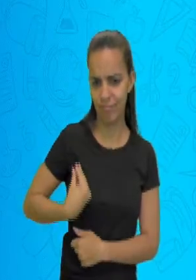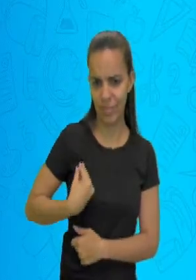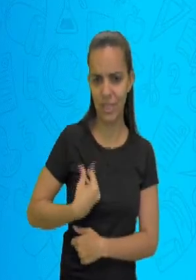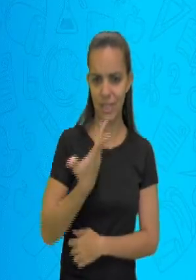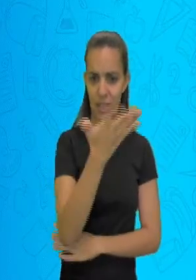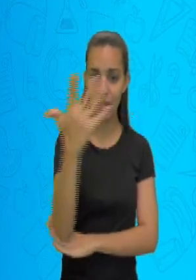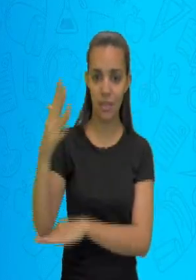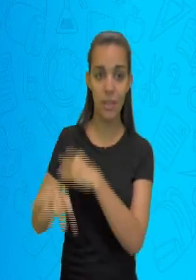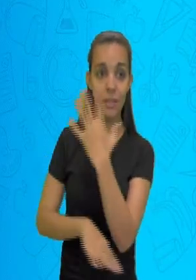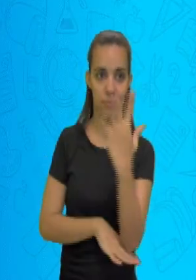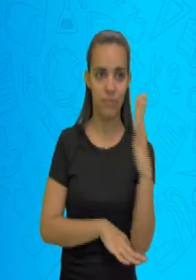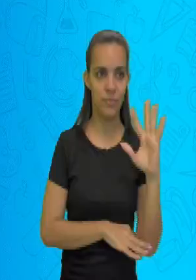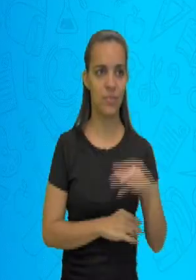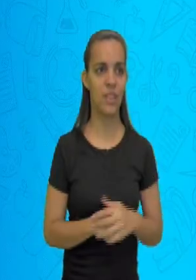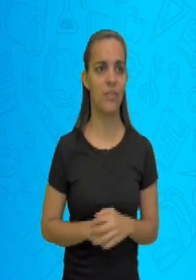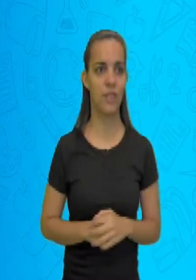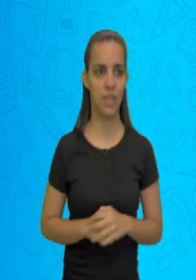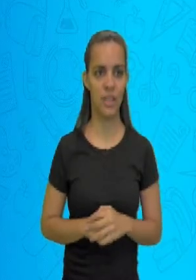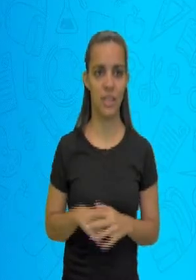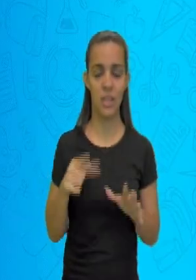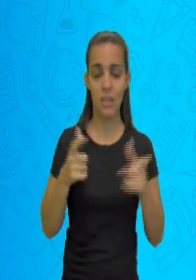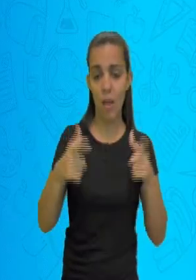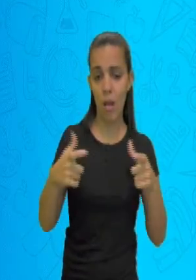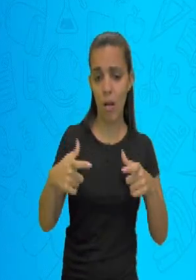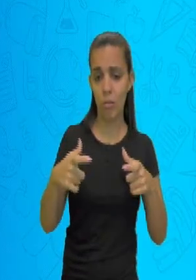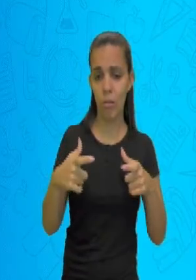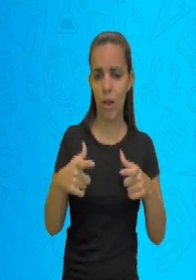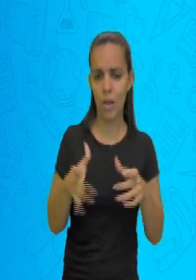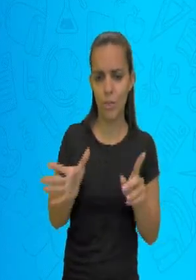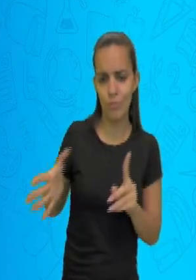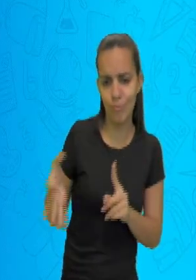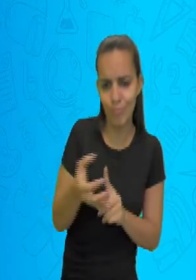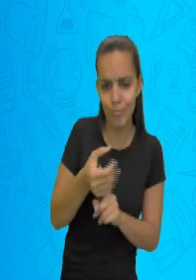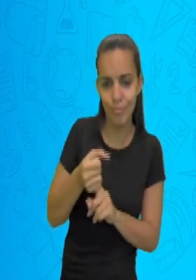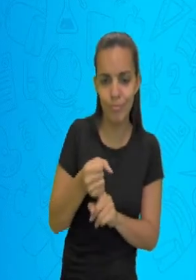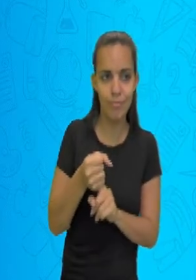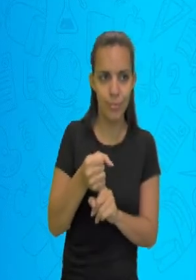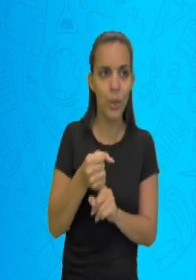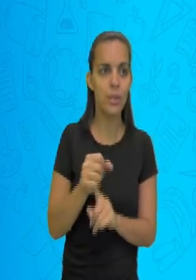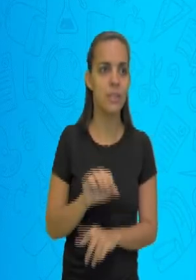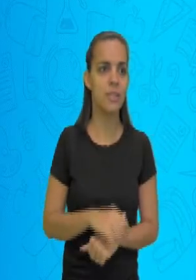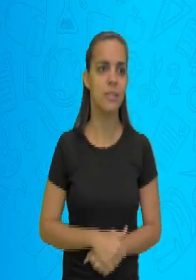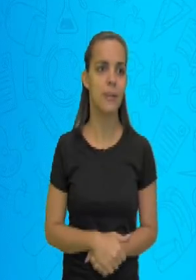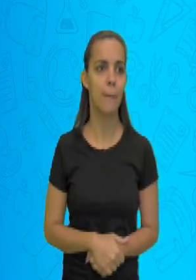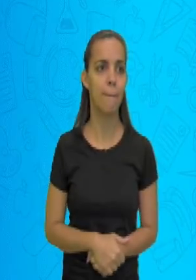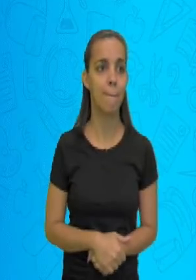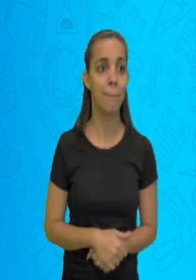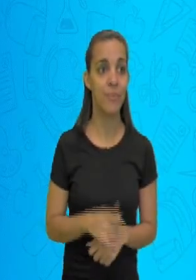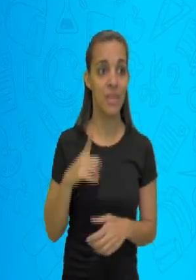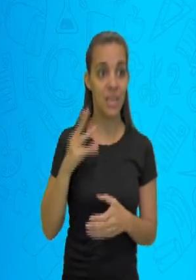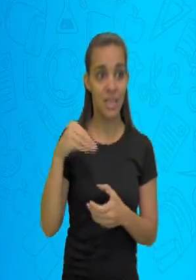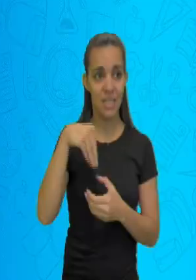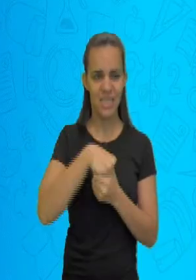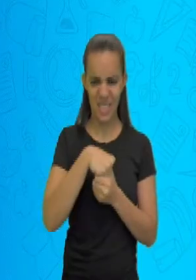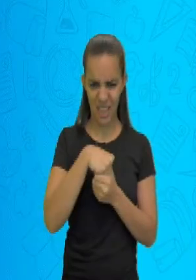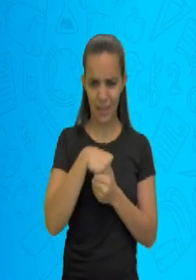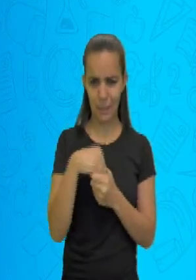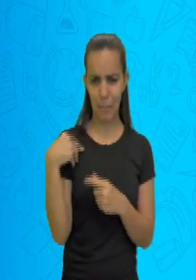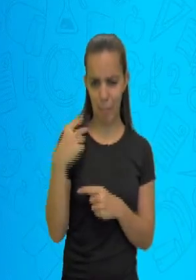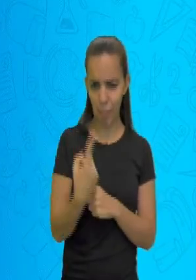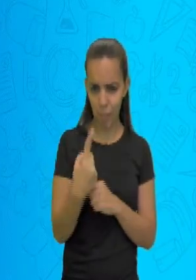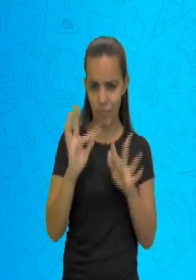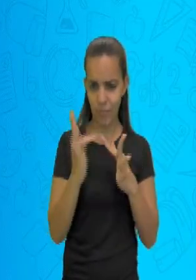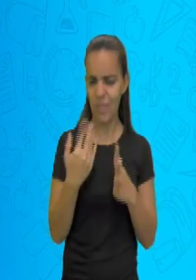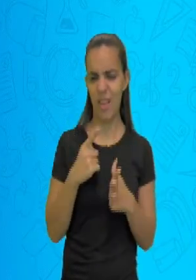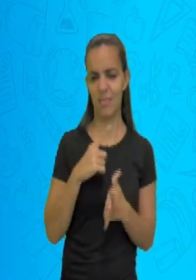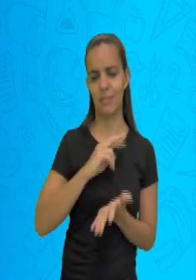Então, isso aqui é uma forma de proteção das pessoas. E dentro dessas ocas moram várias famílias ao